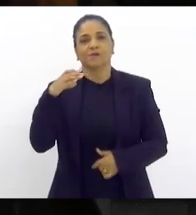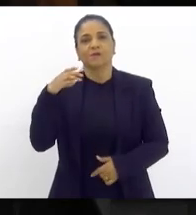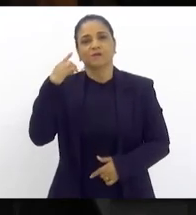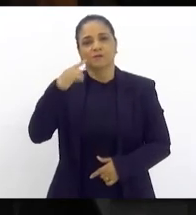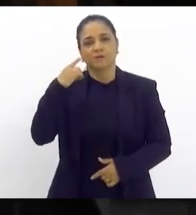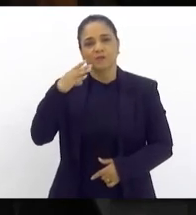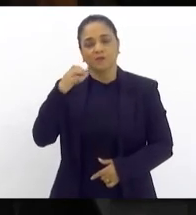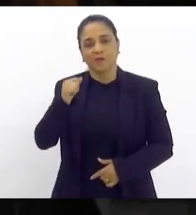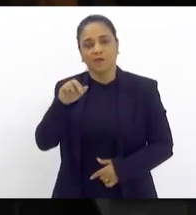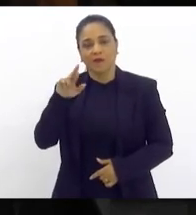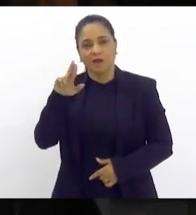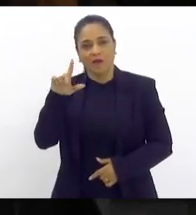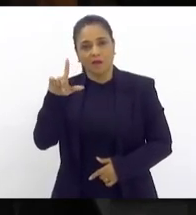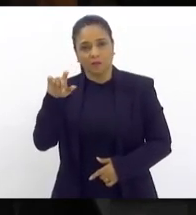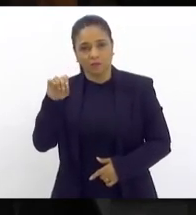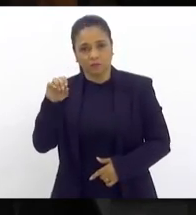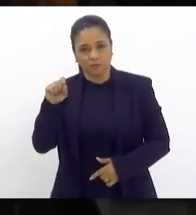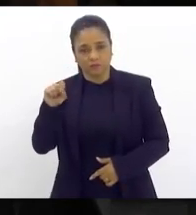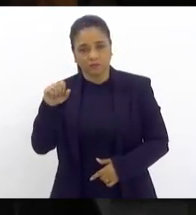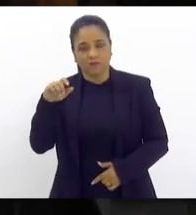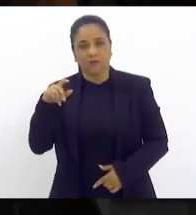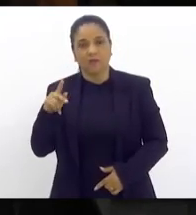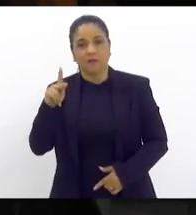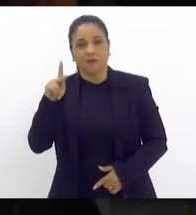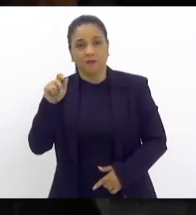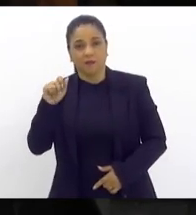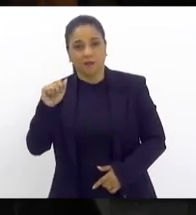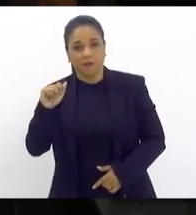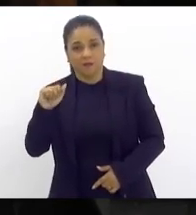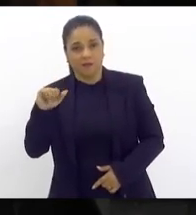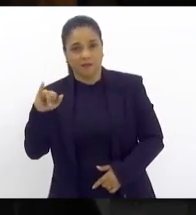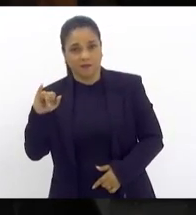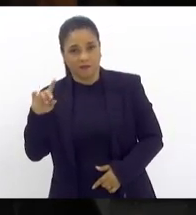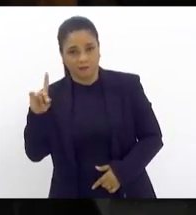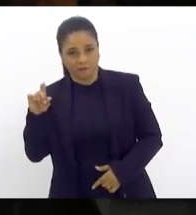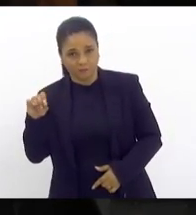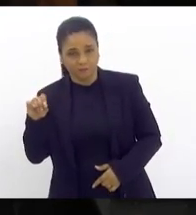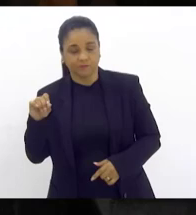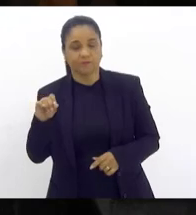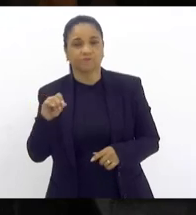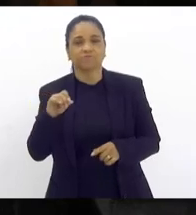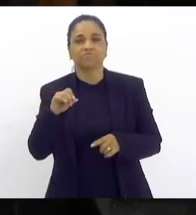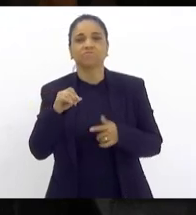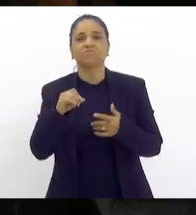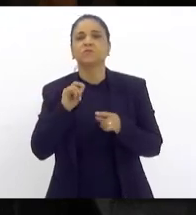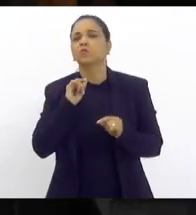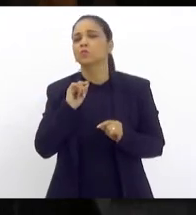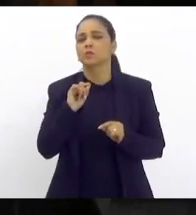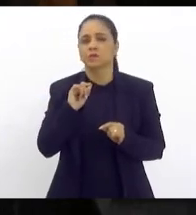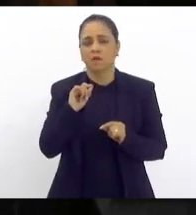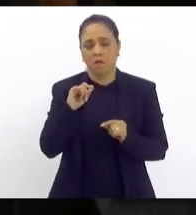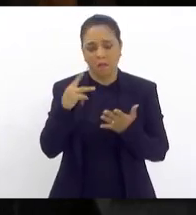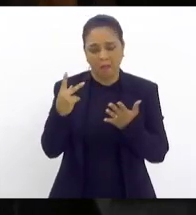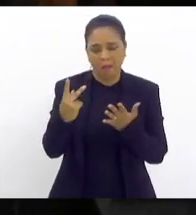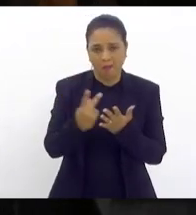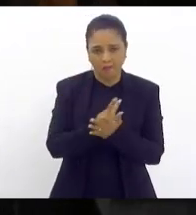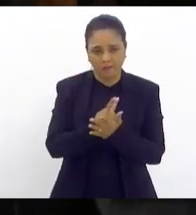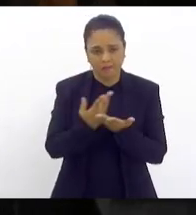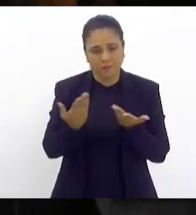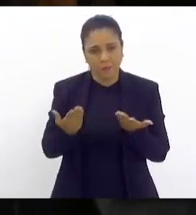uma questão de ordem aqui a vossa excelência sobre o seguinte um incidente que aconteceu hoje